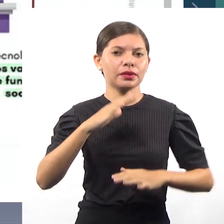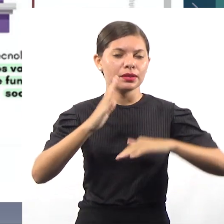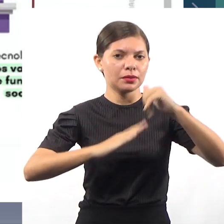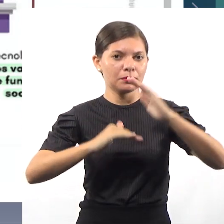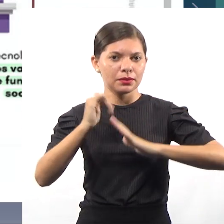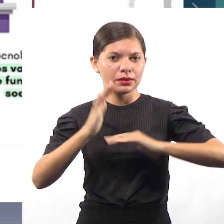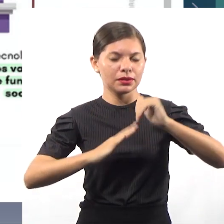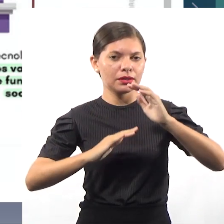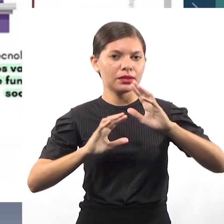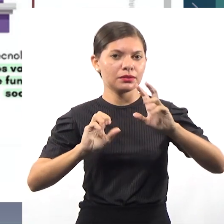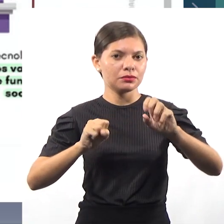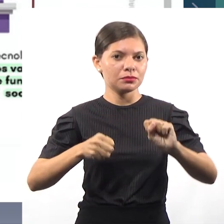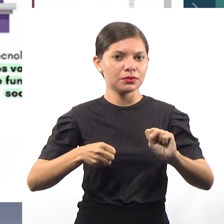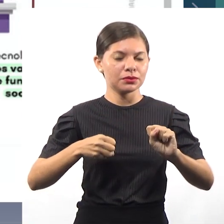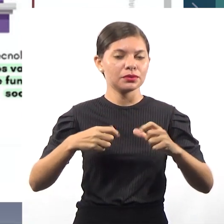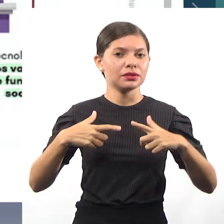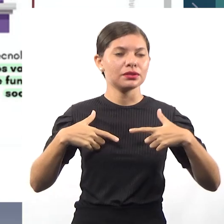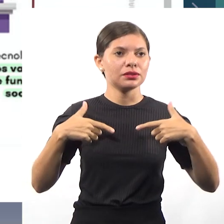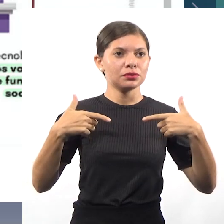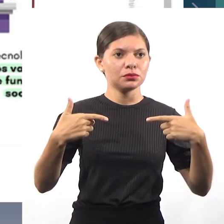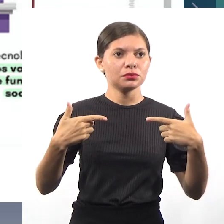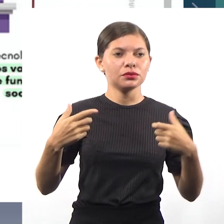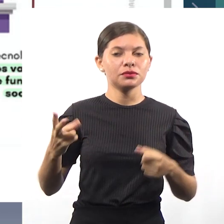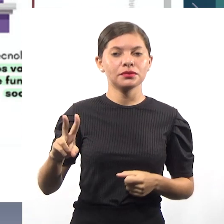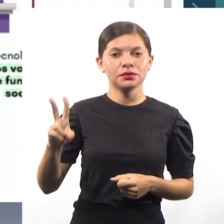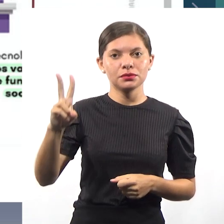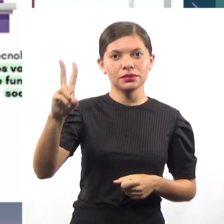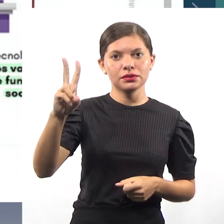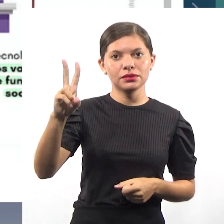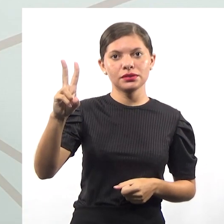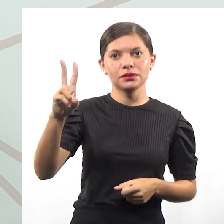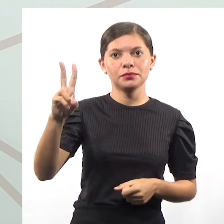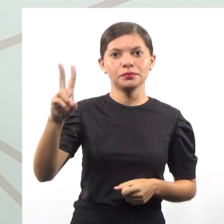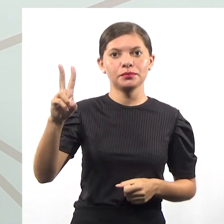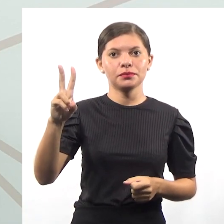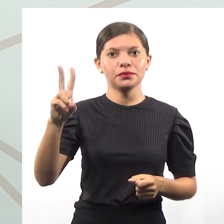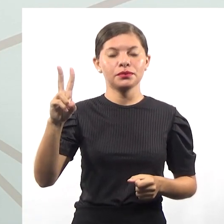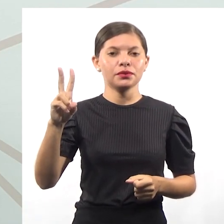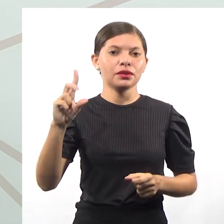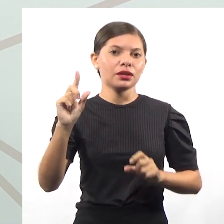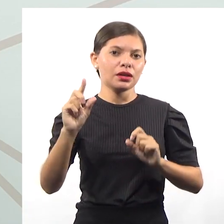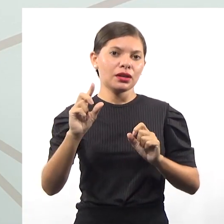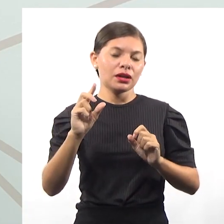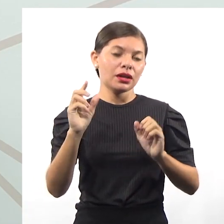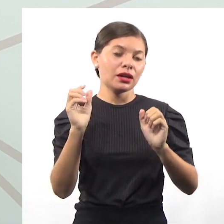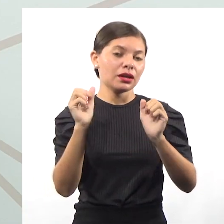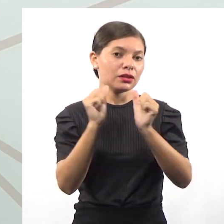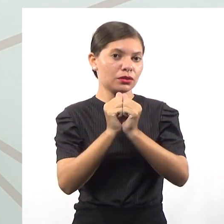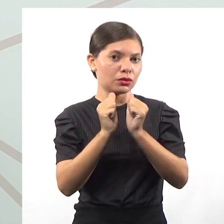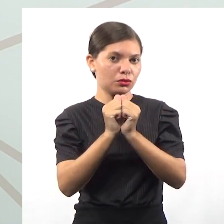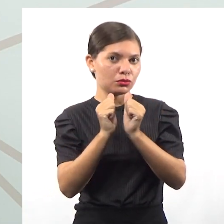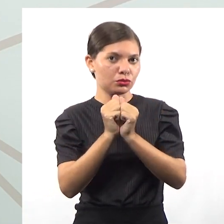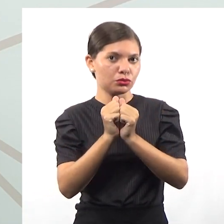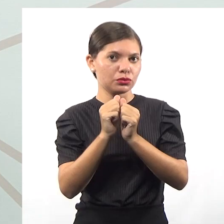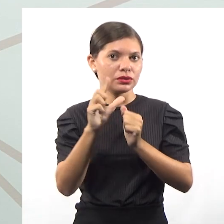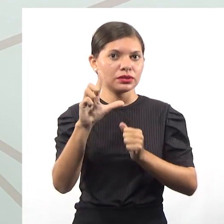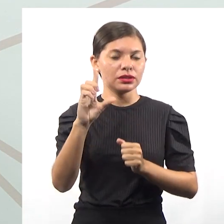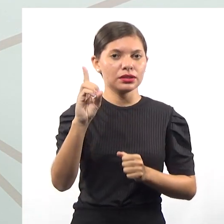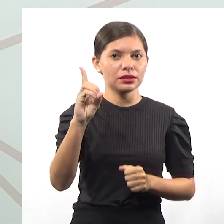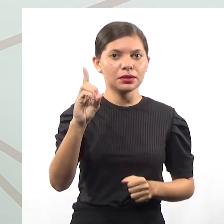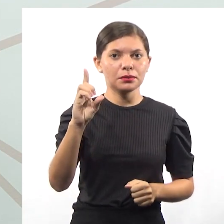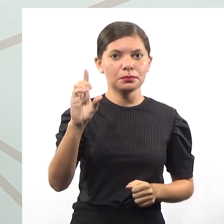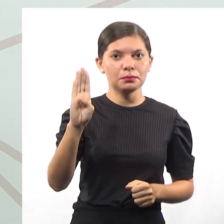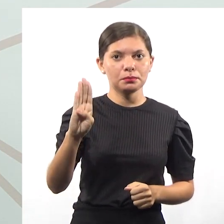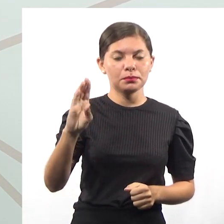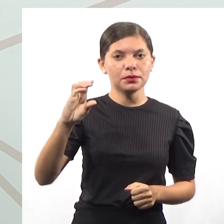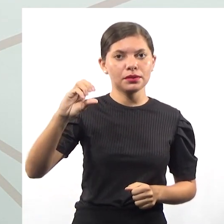e a formação das atitudes e valores. A BNCC e a LDB estão intrinsecamente ligadas. A